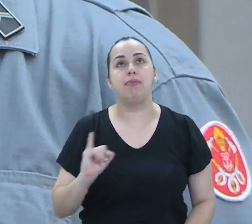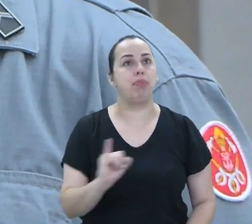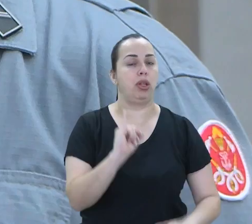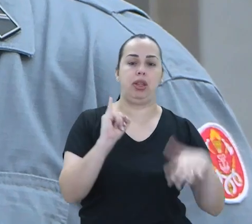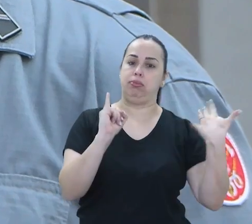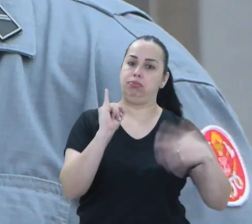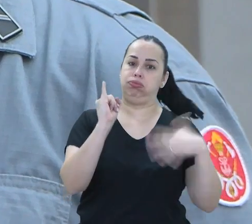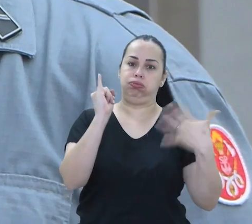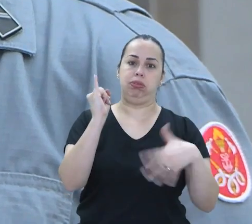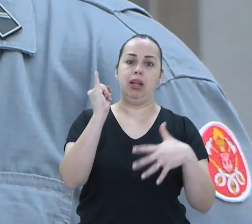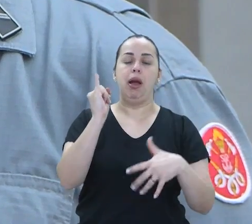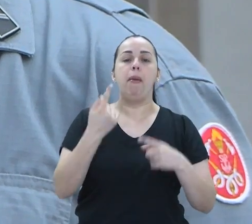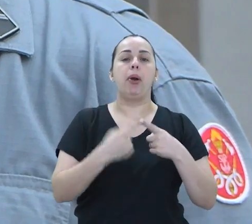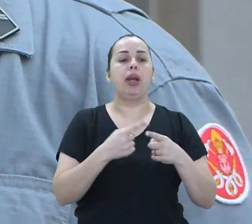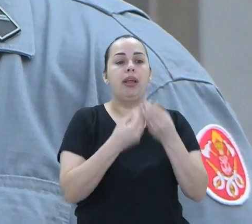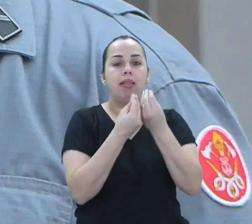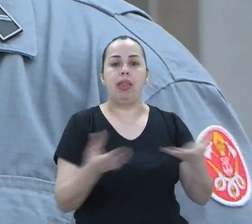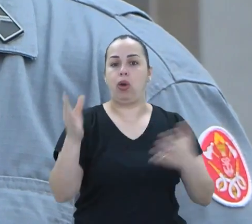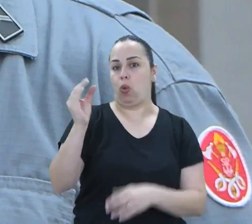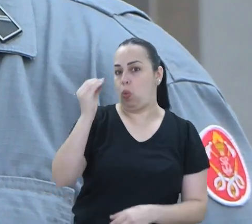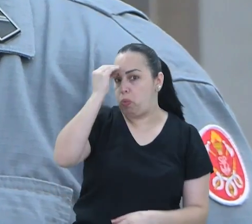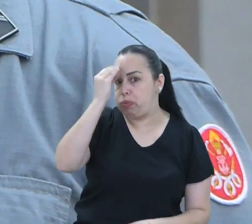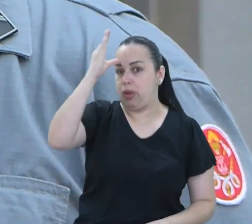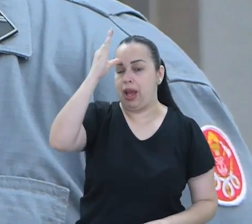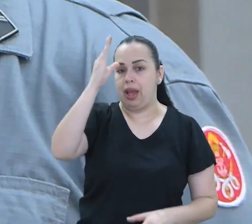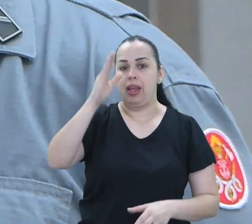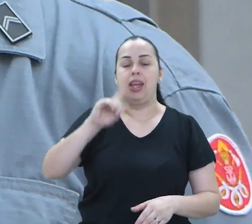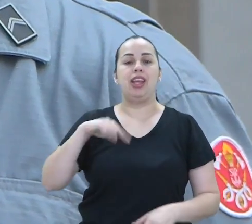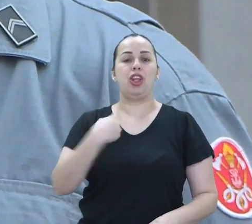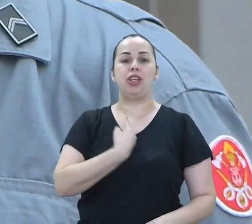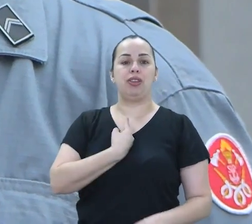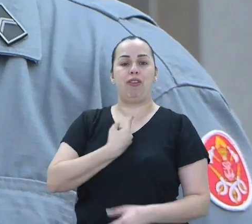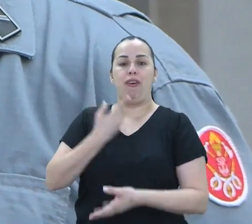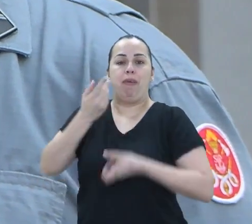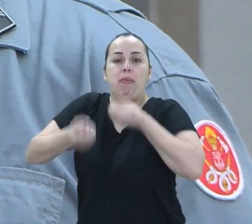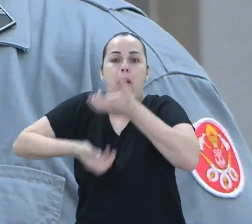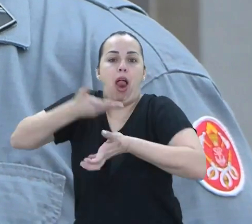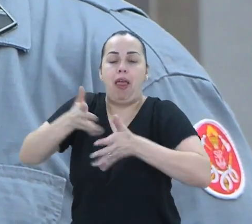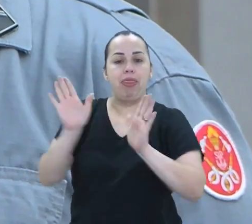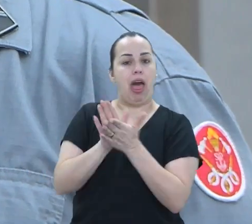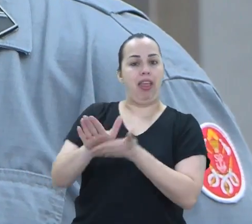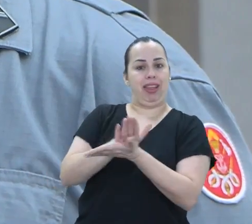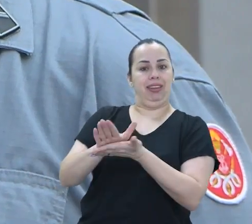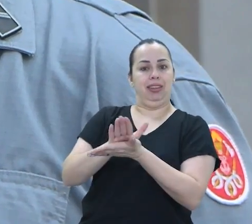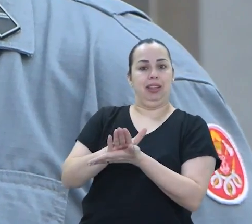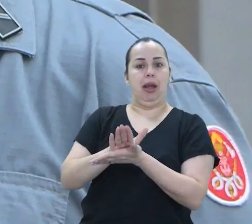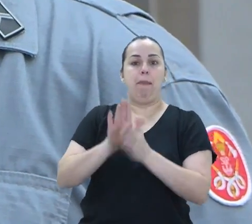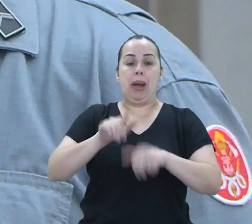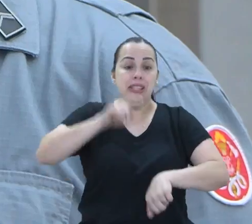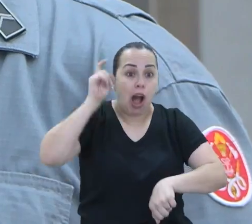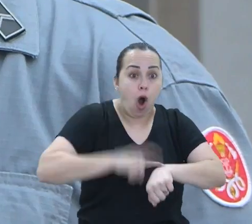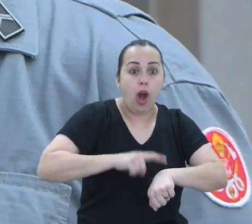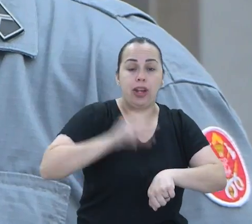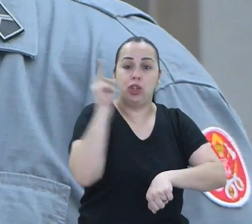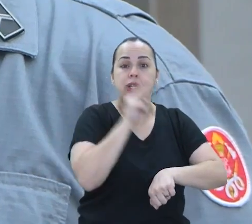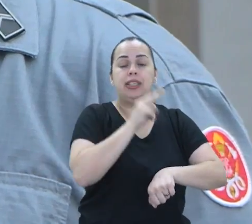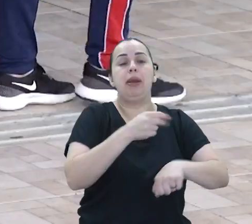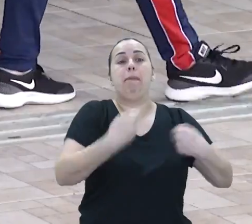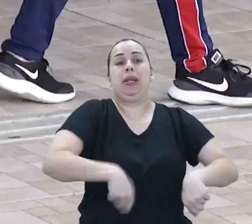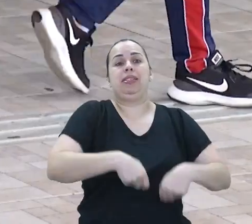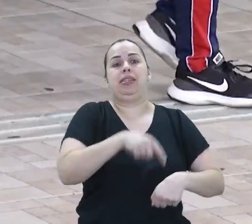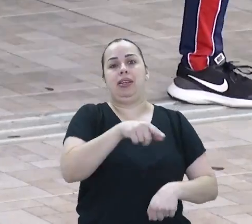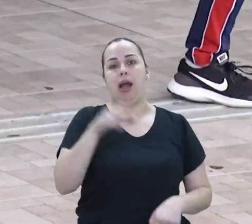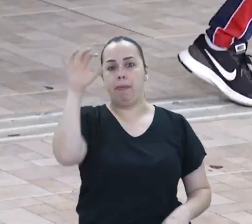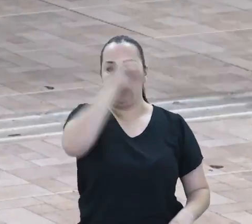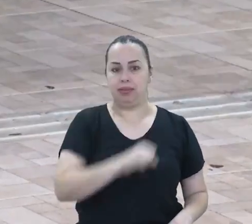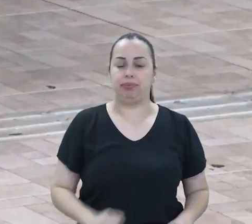coisa importantíssima, né? É um conhecimento que não é falado muito, mas que numa situação de emergência ele é muito exigido.